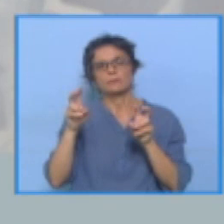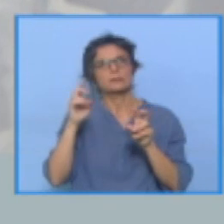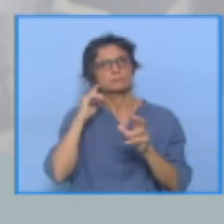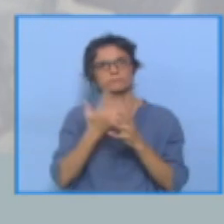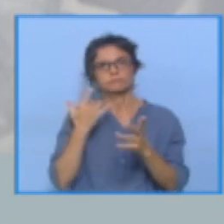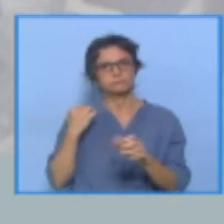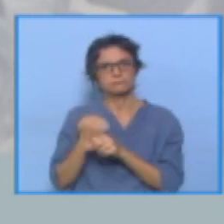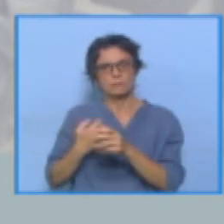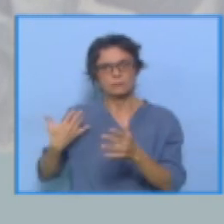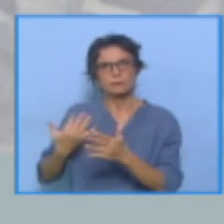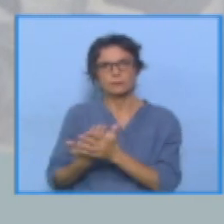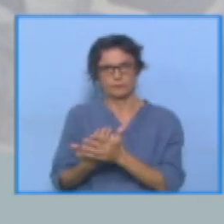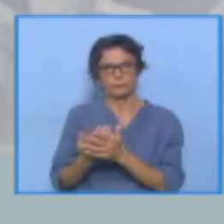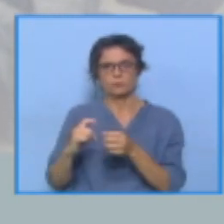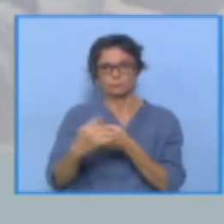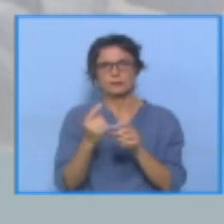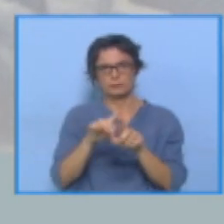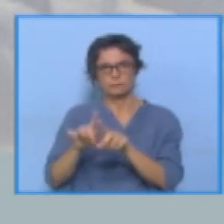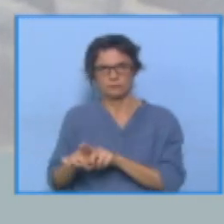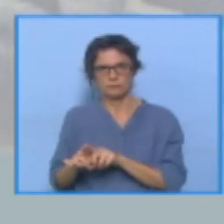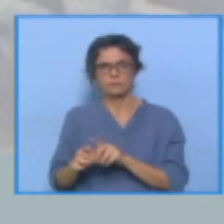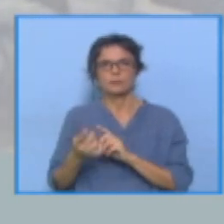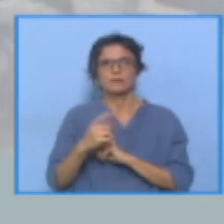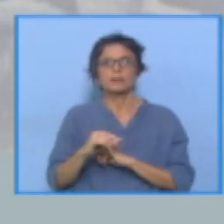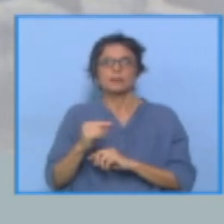ao longo destes últimos anos. E uma